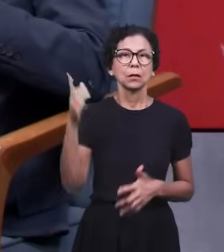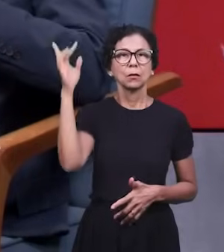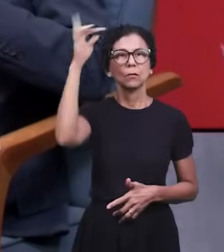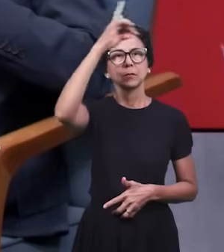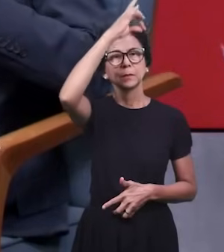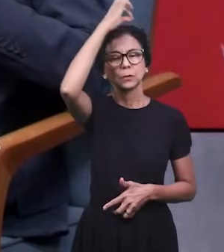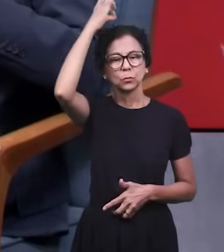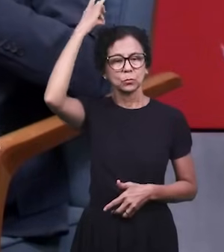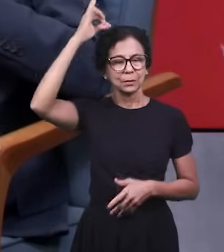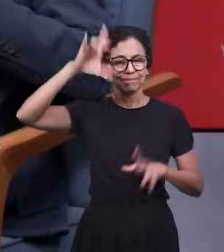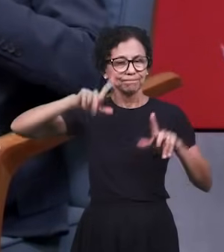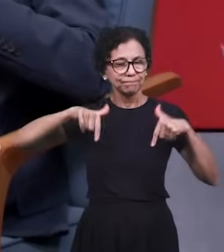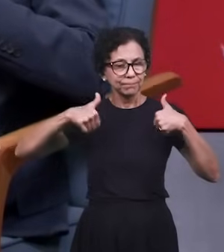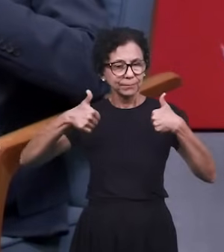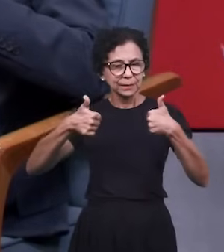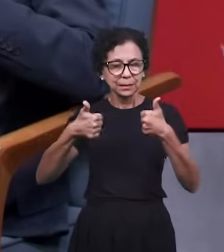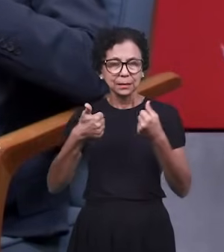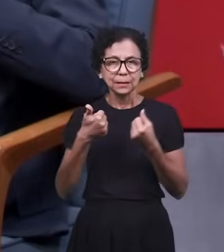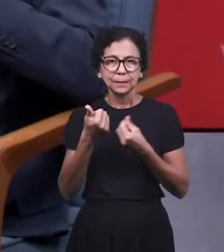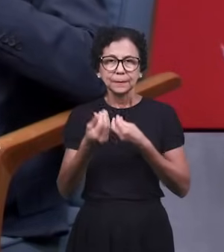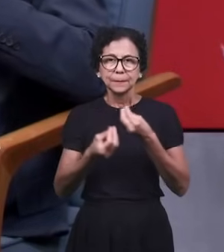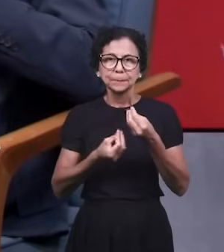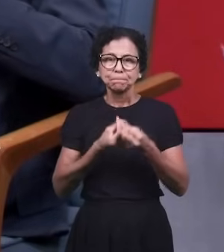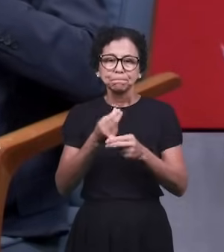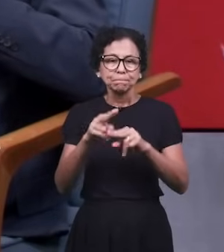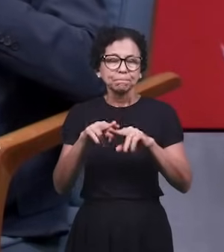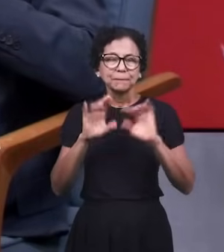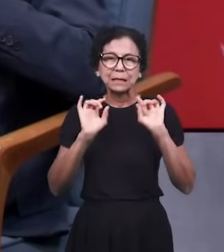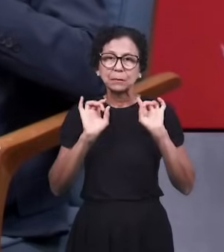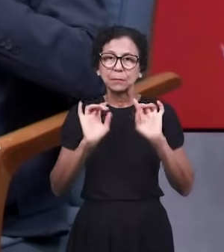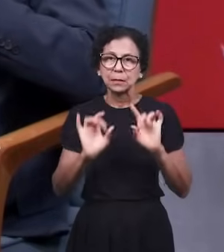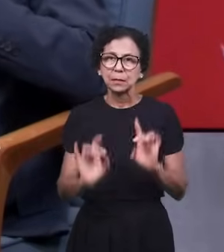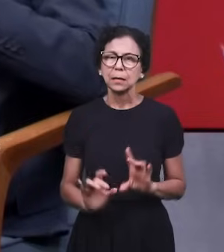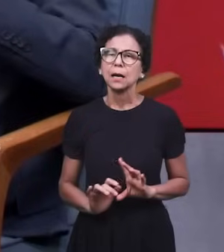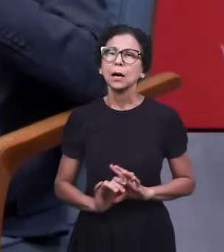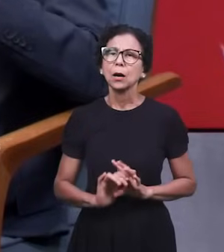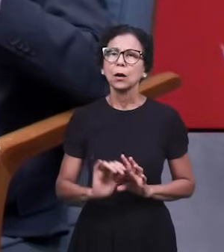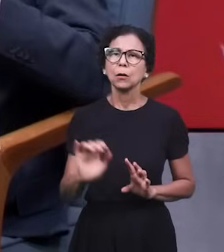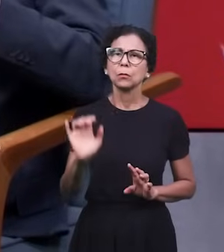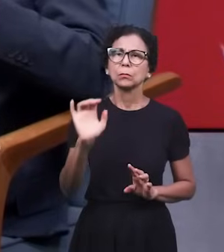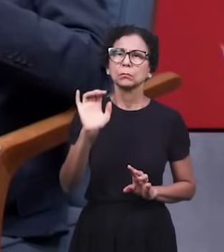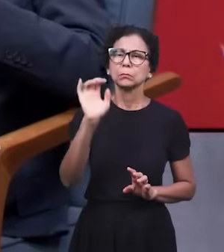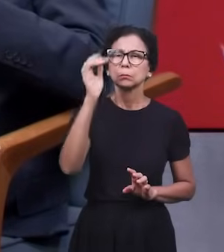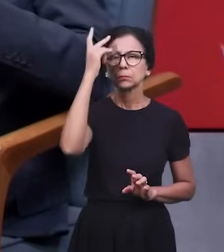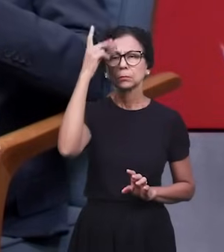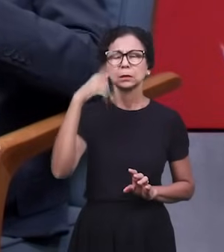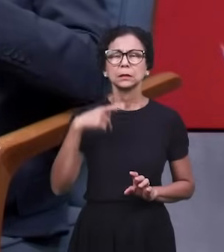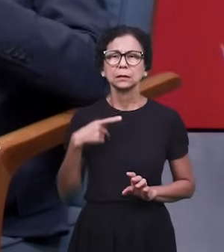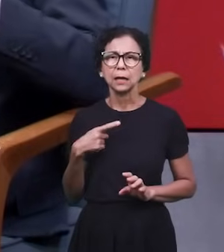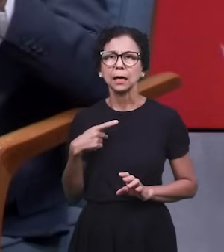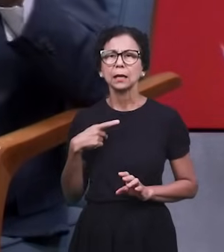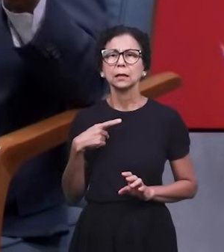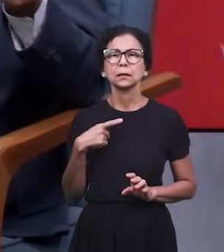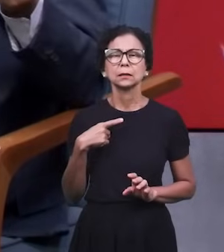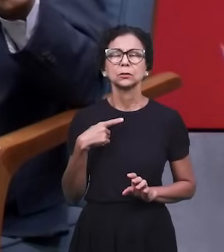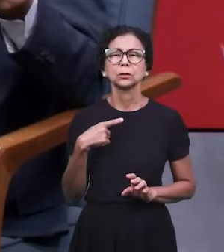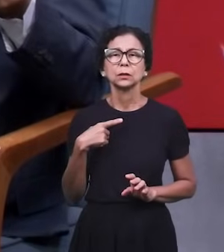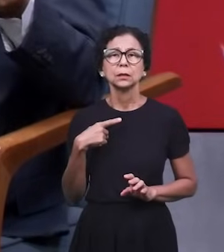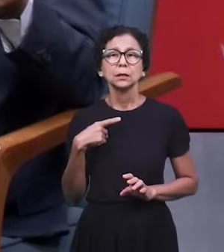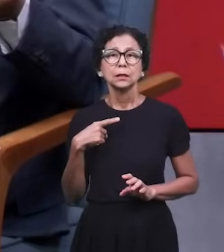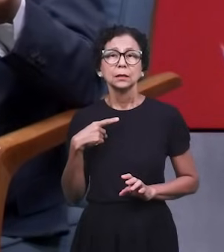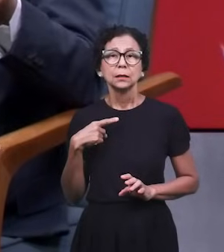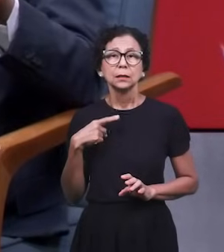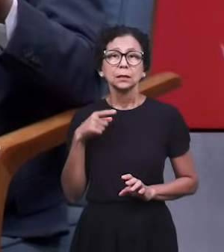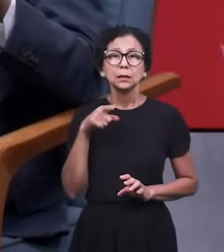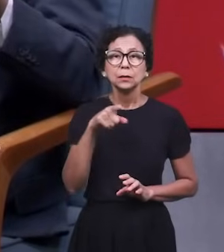de maneira especial na vida do homem para mostrar ao homem a limitação